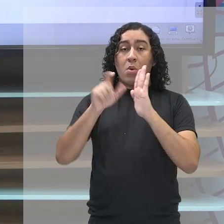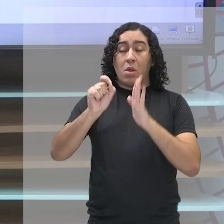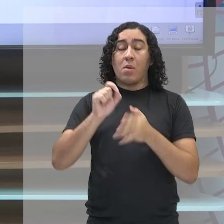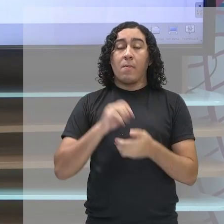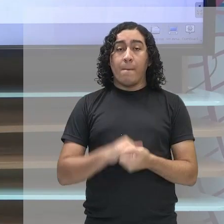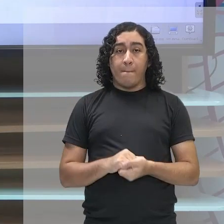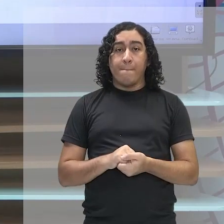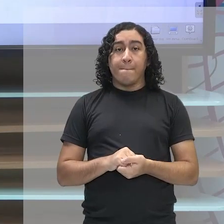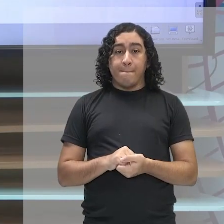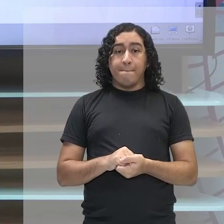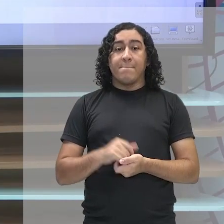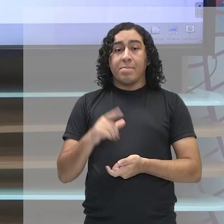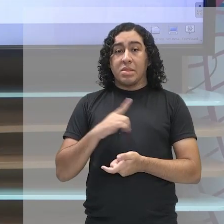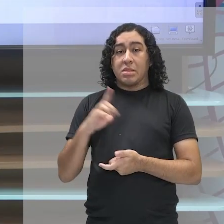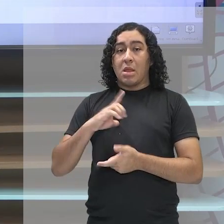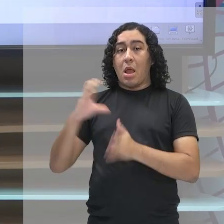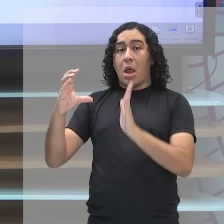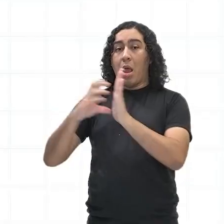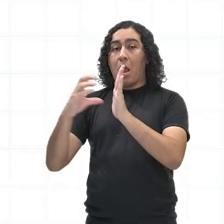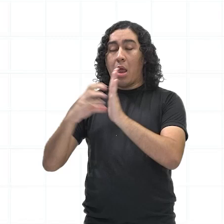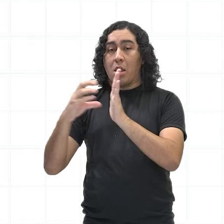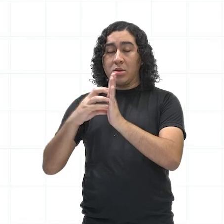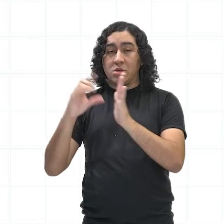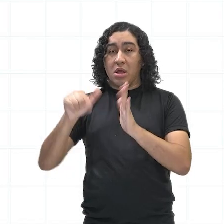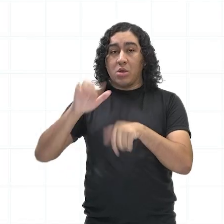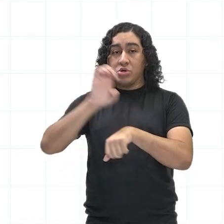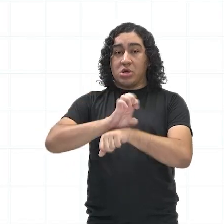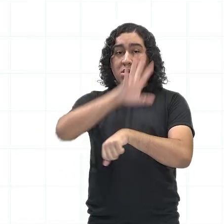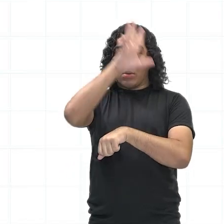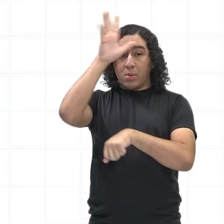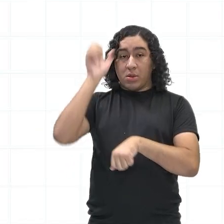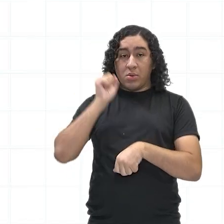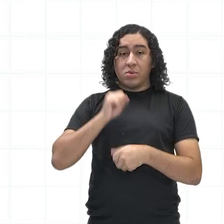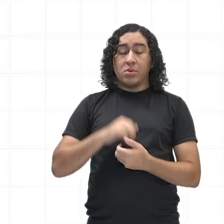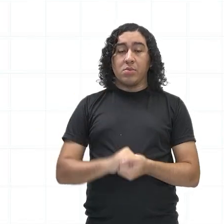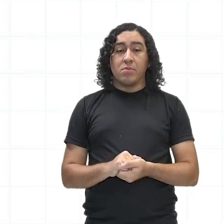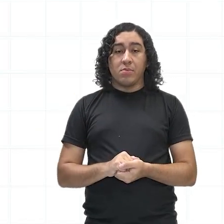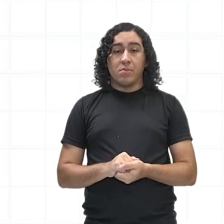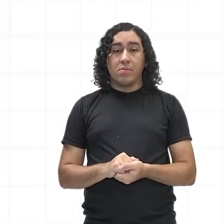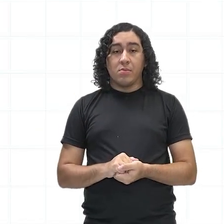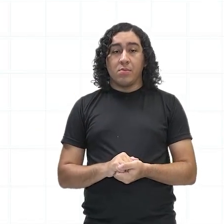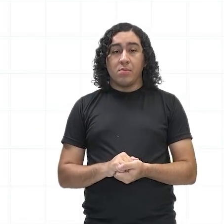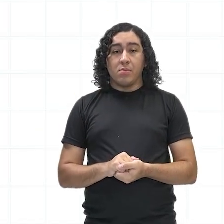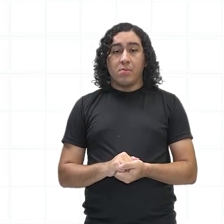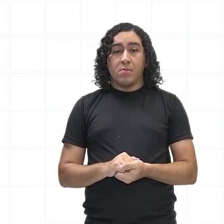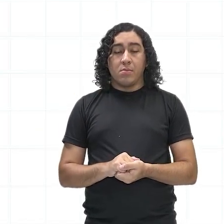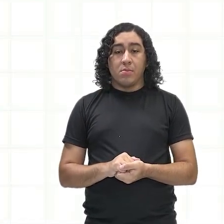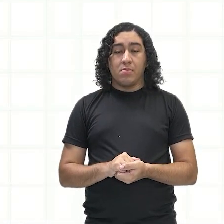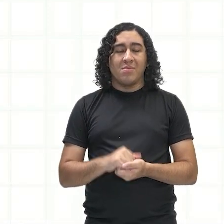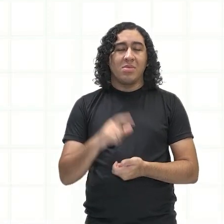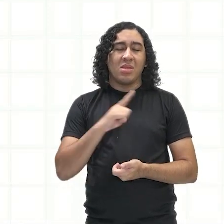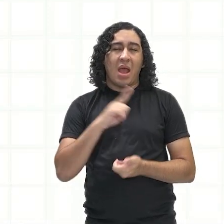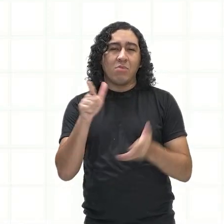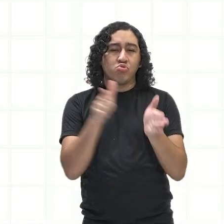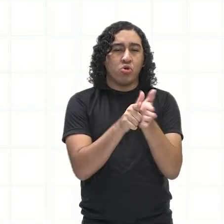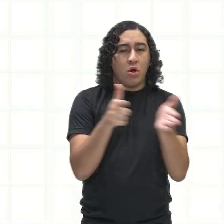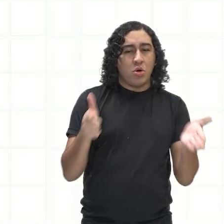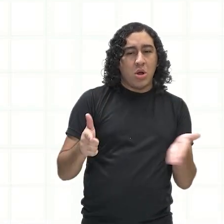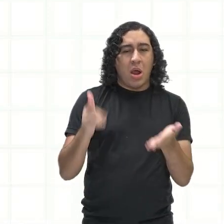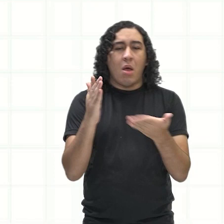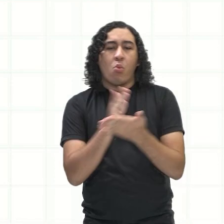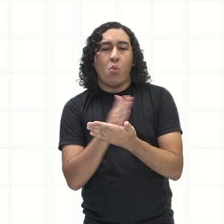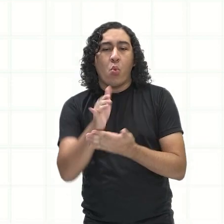Então, a gente tem ali, nas nossas próximas imagens, de fontes ali de alguns jornais, por exemplo, né, de